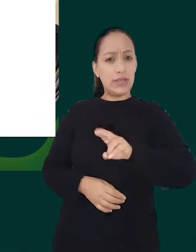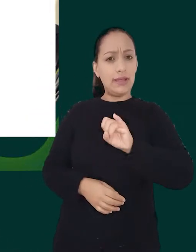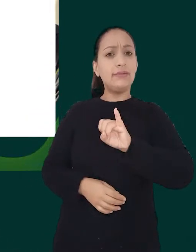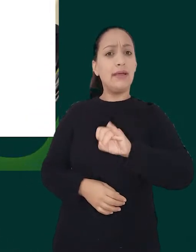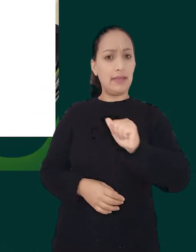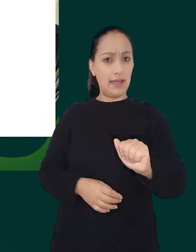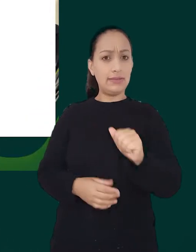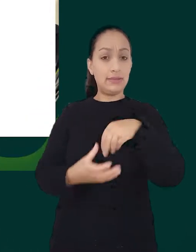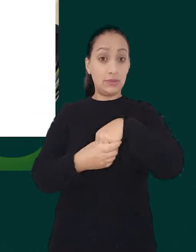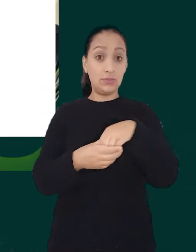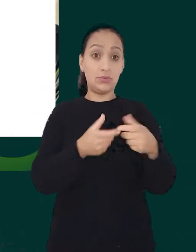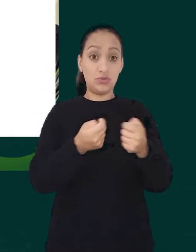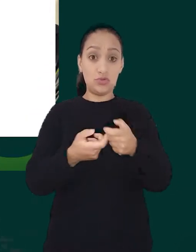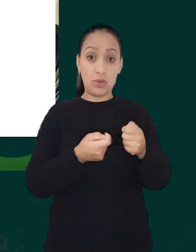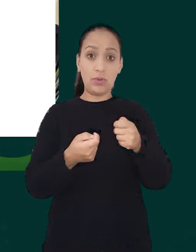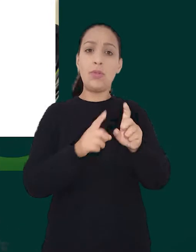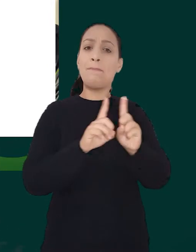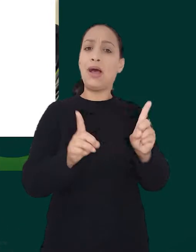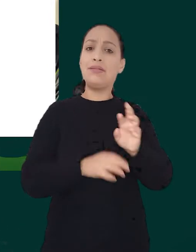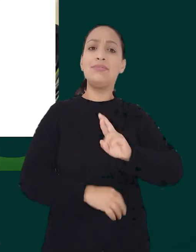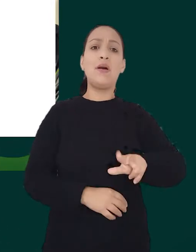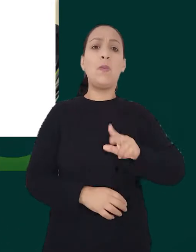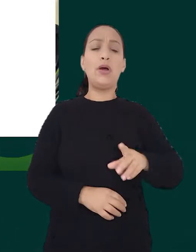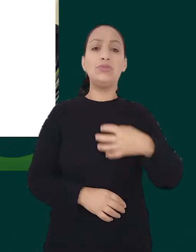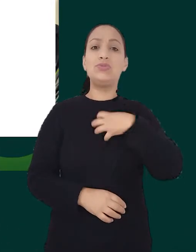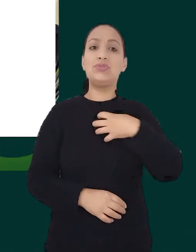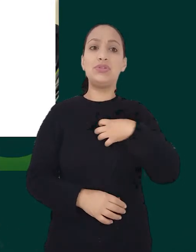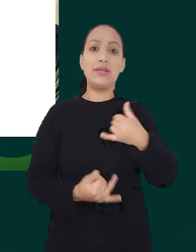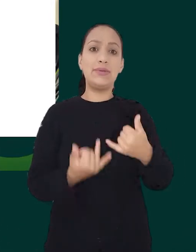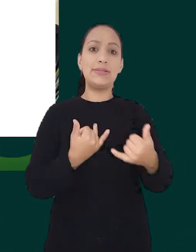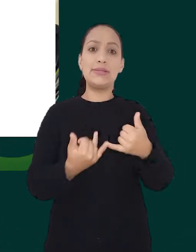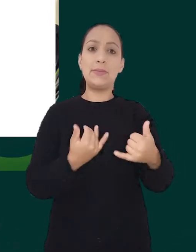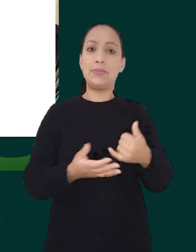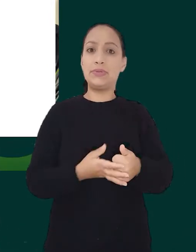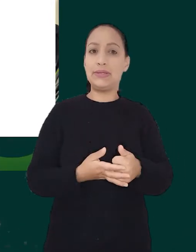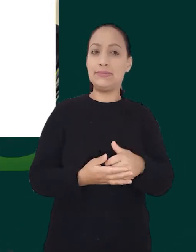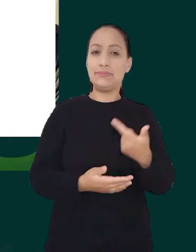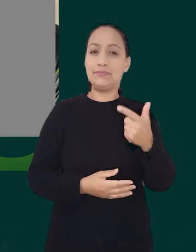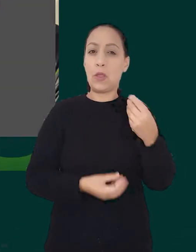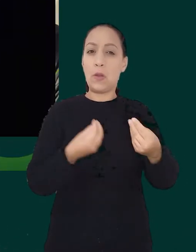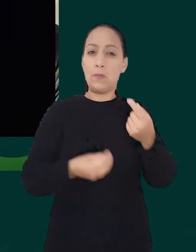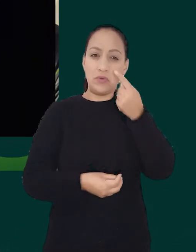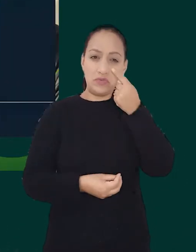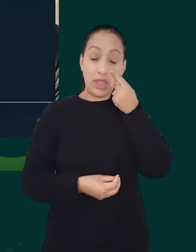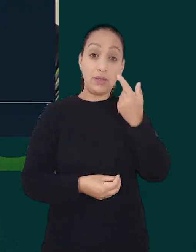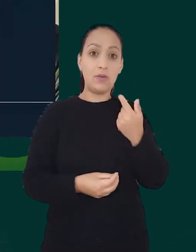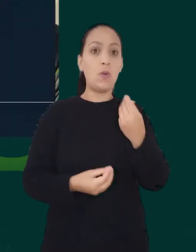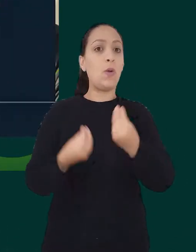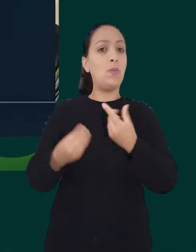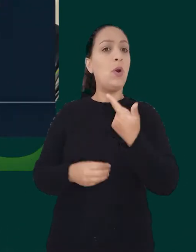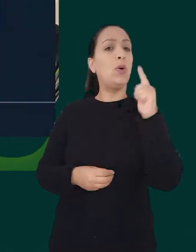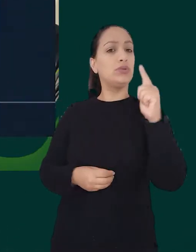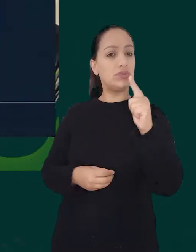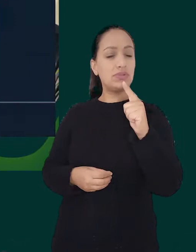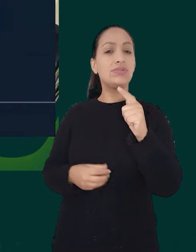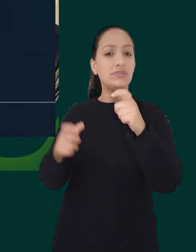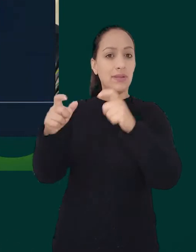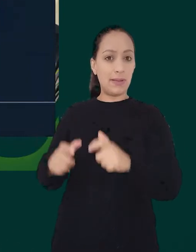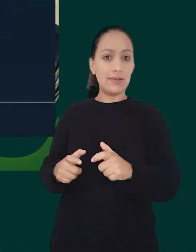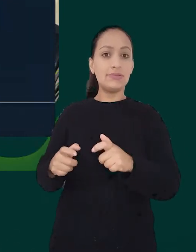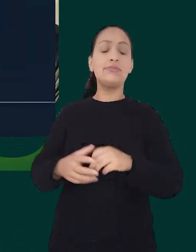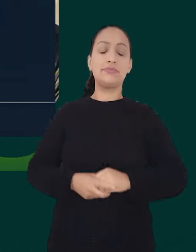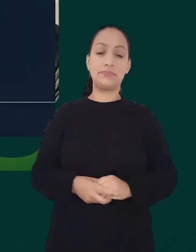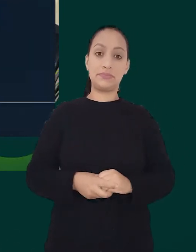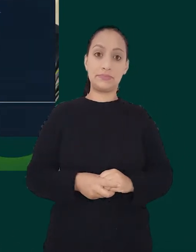é utilizada dessa forma tão imprevisível como acontece em outros meios. Dentro da